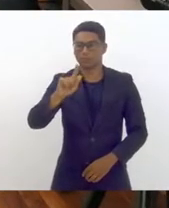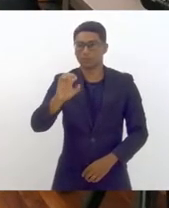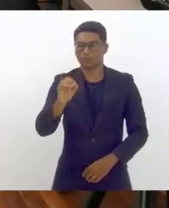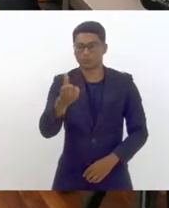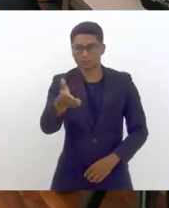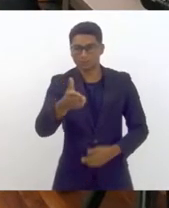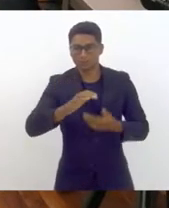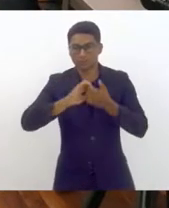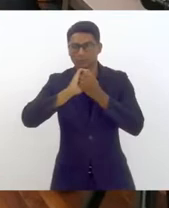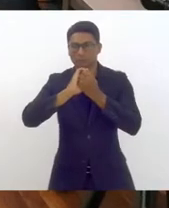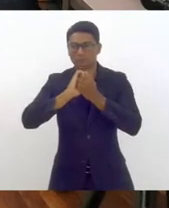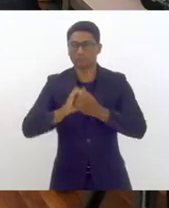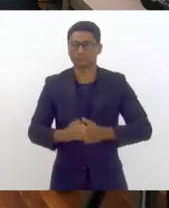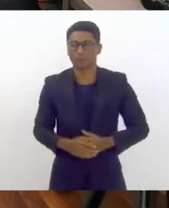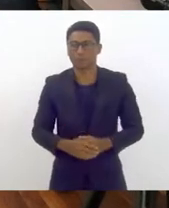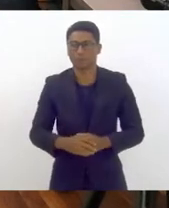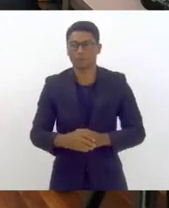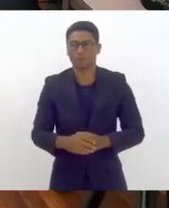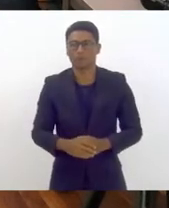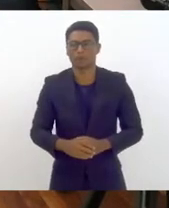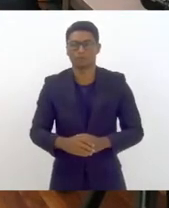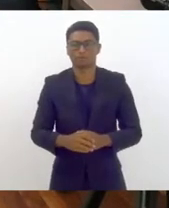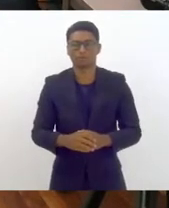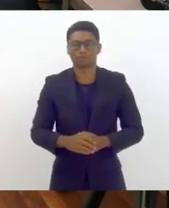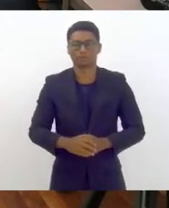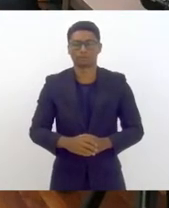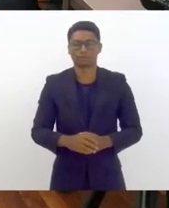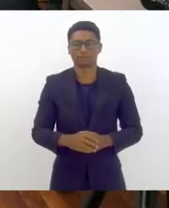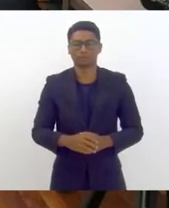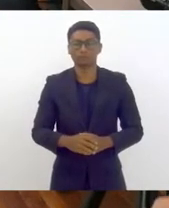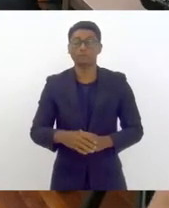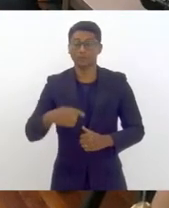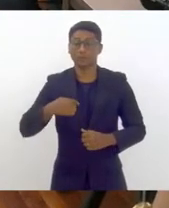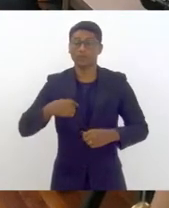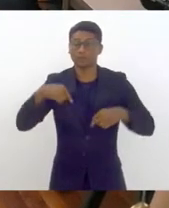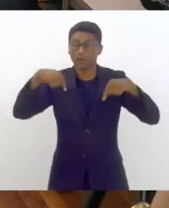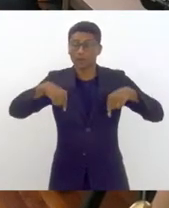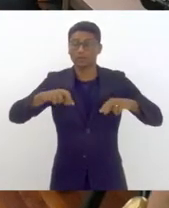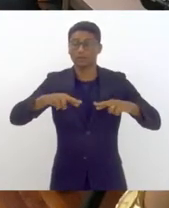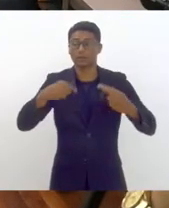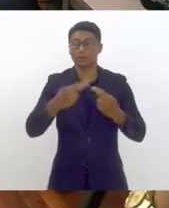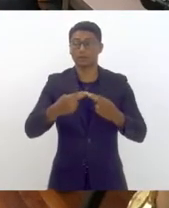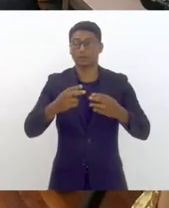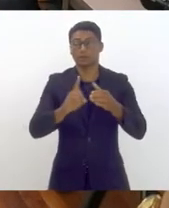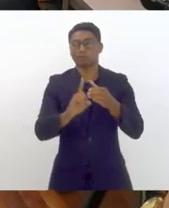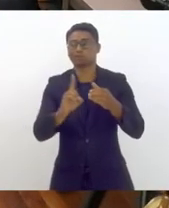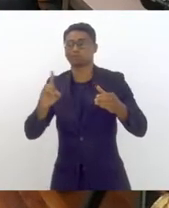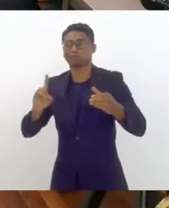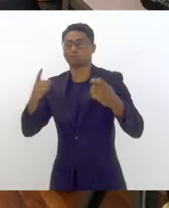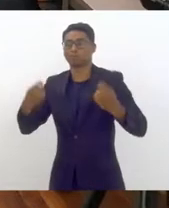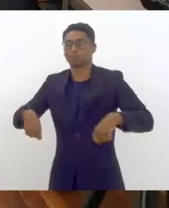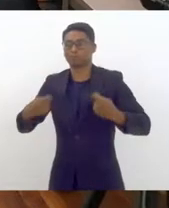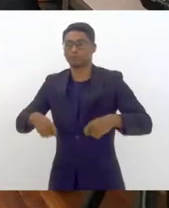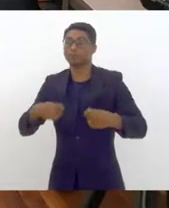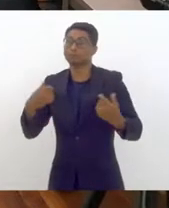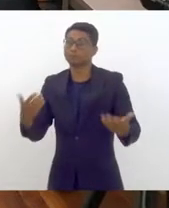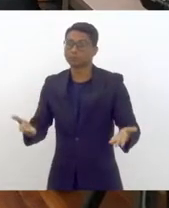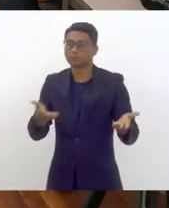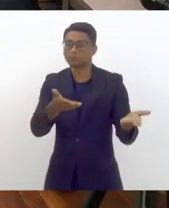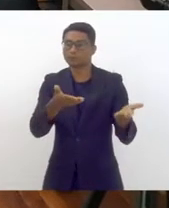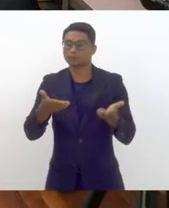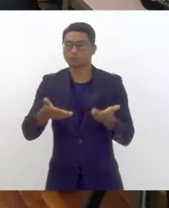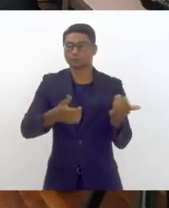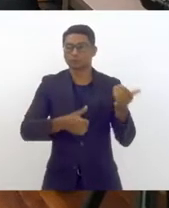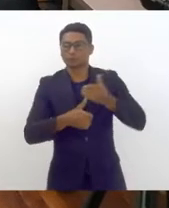eu vou precisar sair e eu queria passar a presidência do nobre